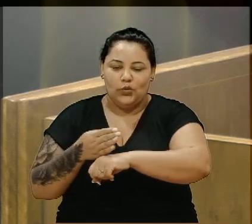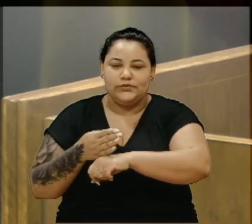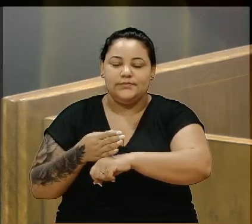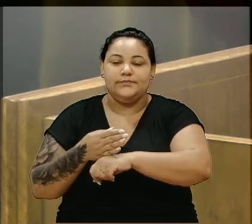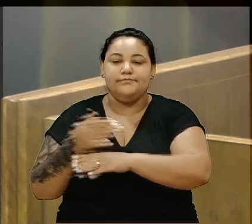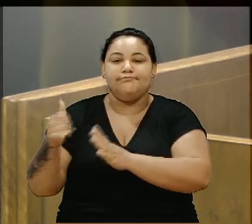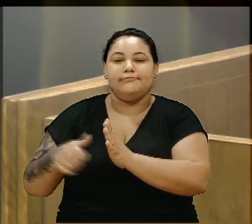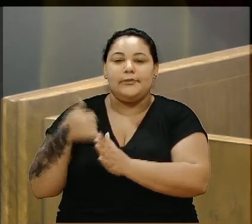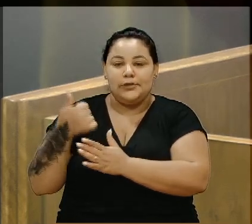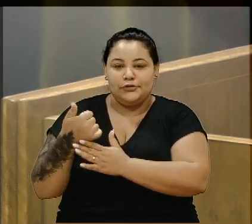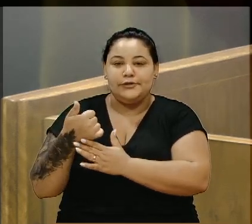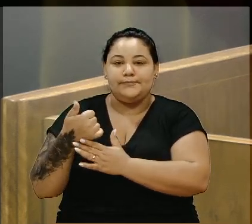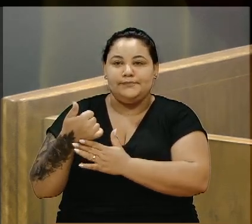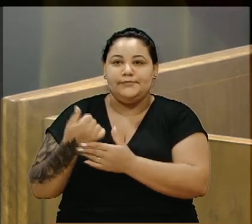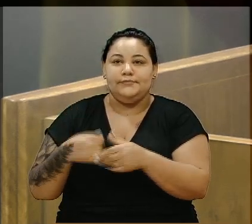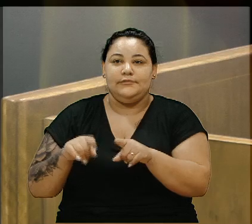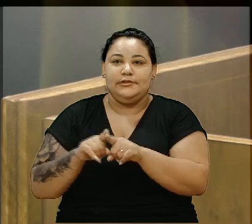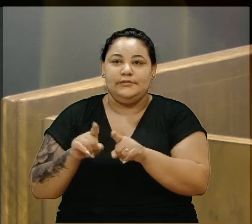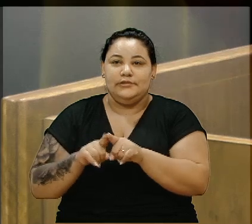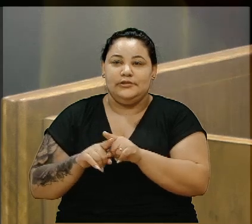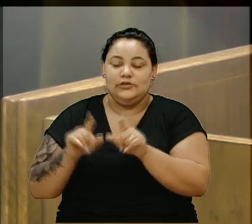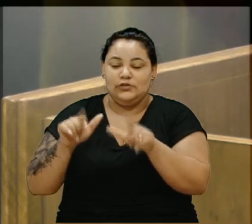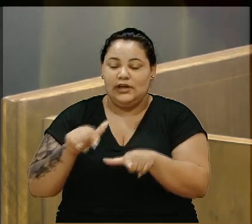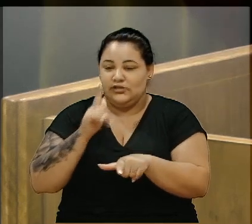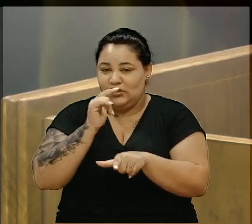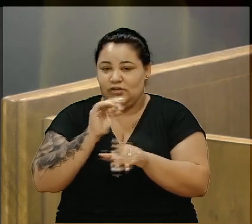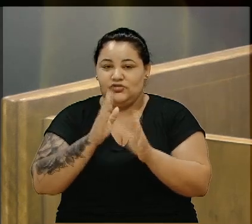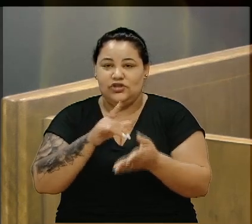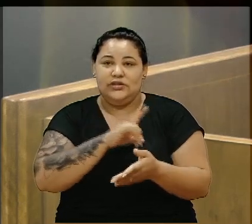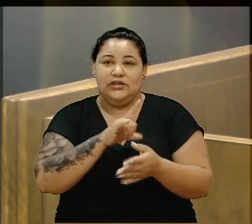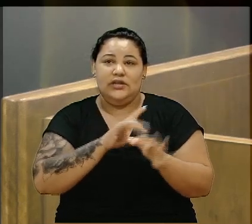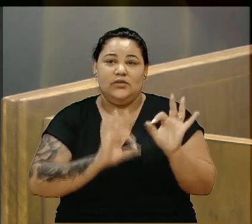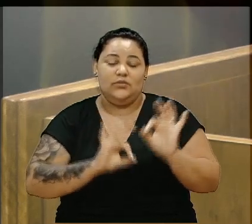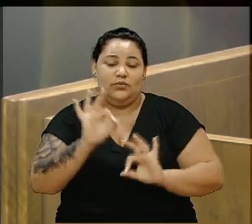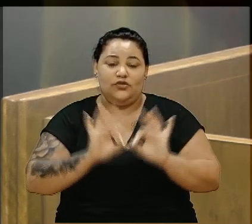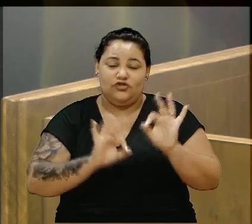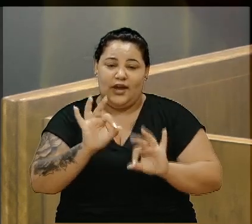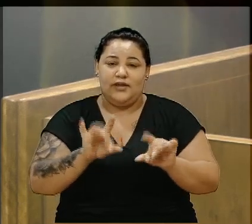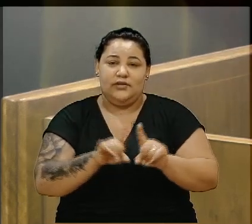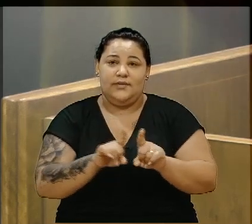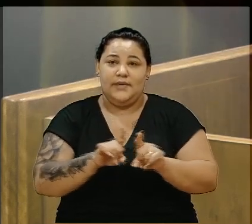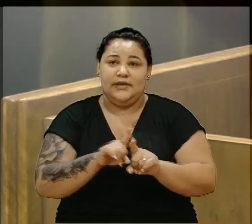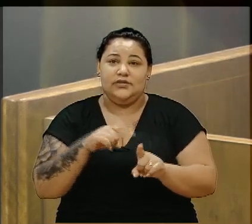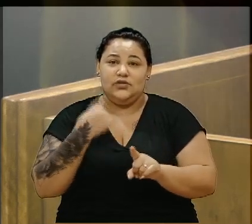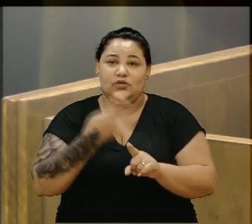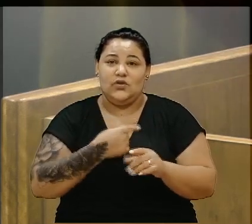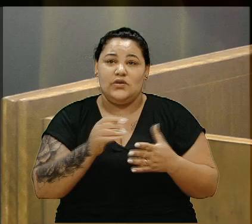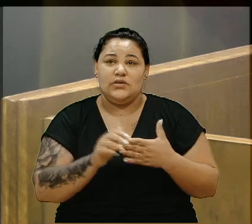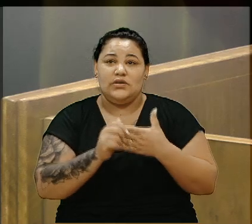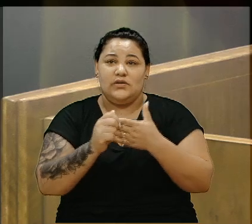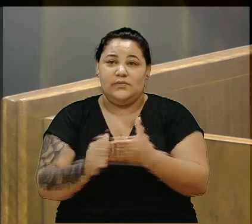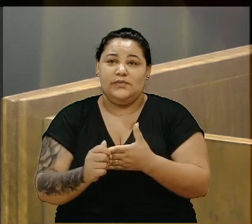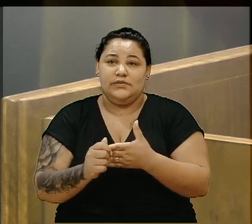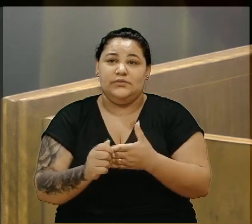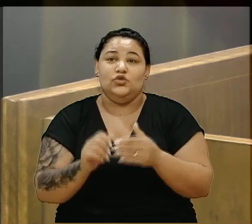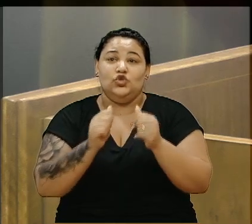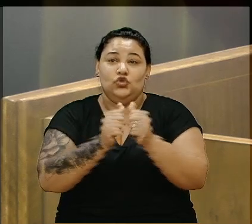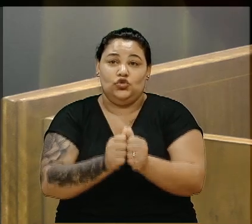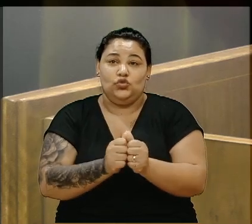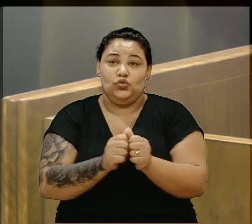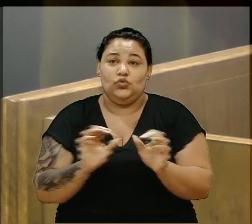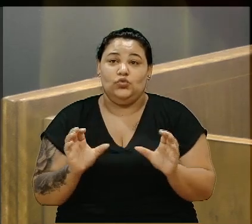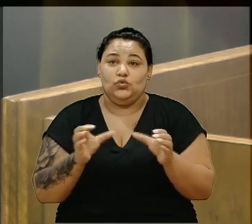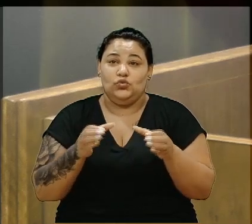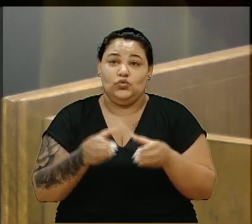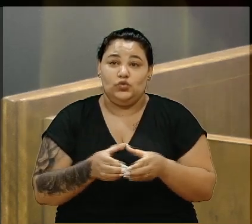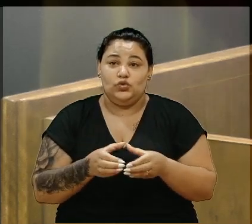desses pontos de água. Já existe um projeto também, e que a gente está acompanhando com o grupo, né, de